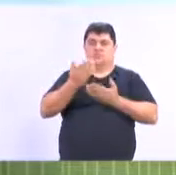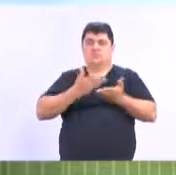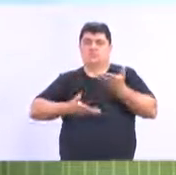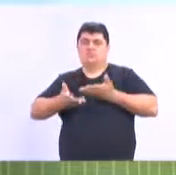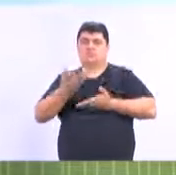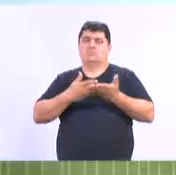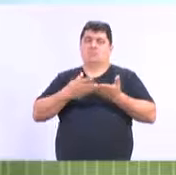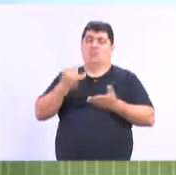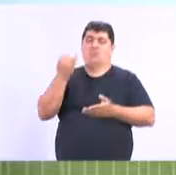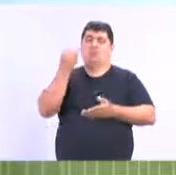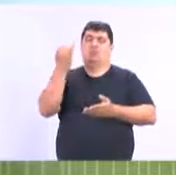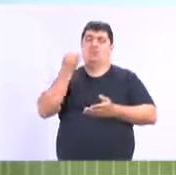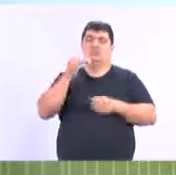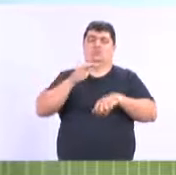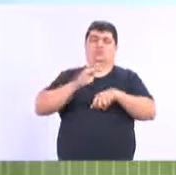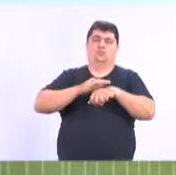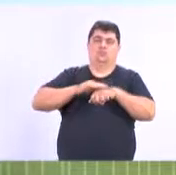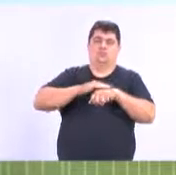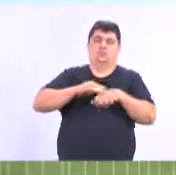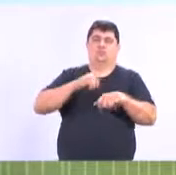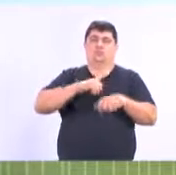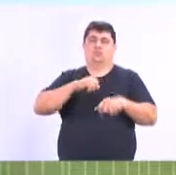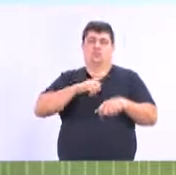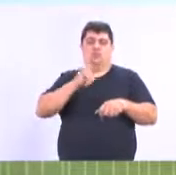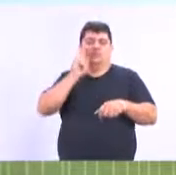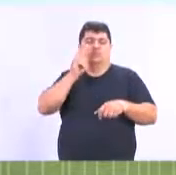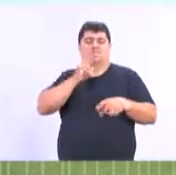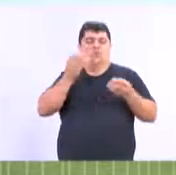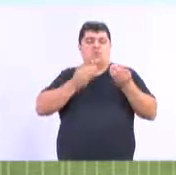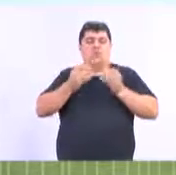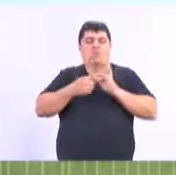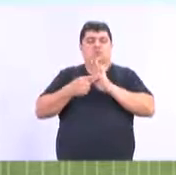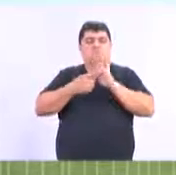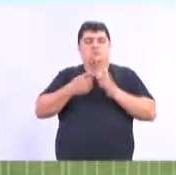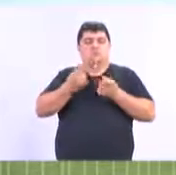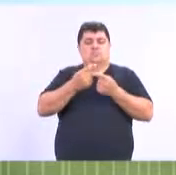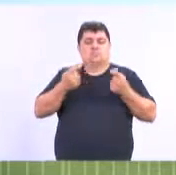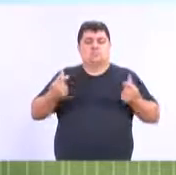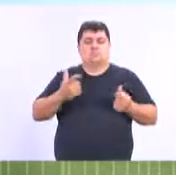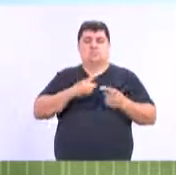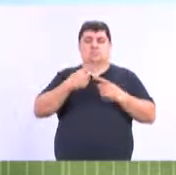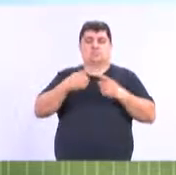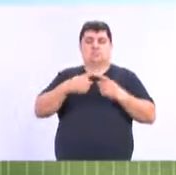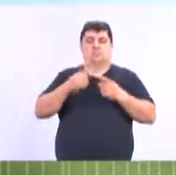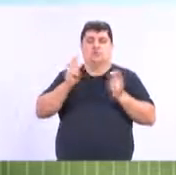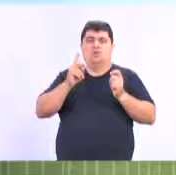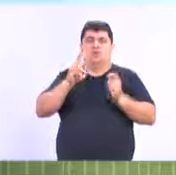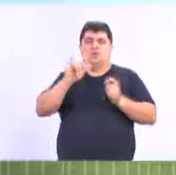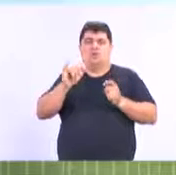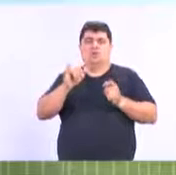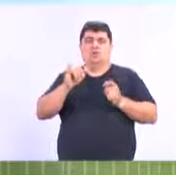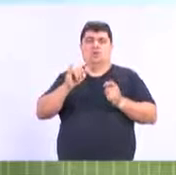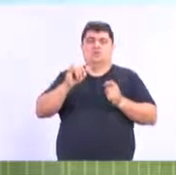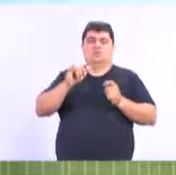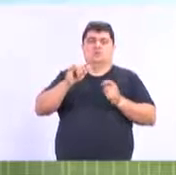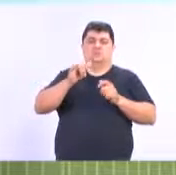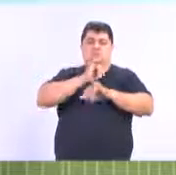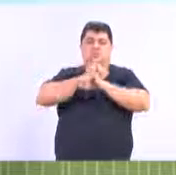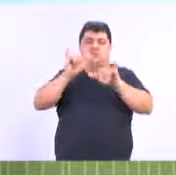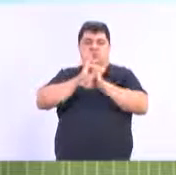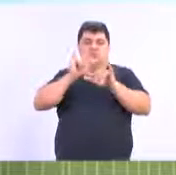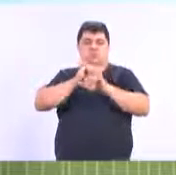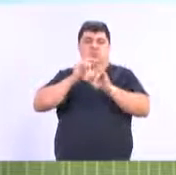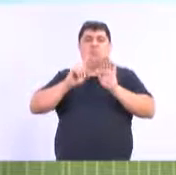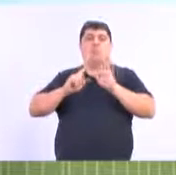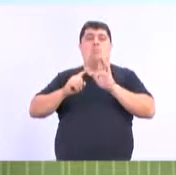na aula, porque isso é muito importante para a gente saber a visão que vocês têm de demonstrações contábeis, para a gente começar a transformar a informação e levar